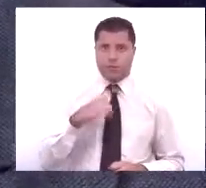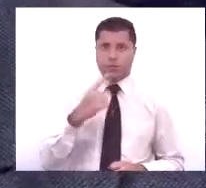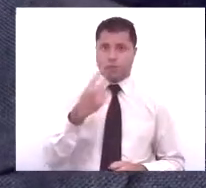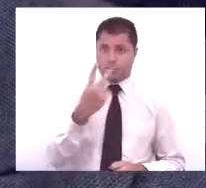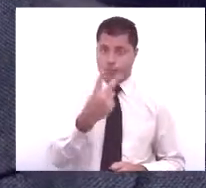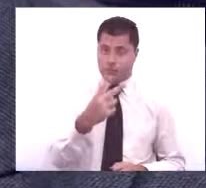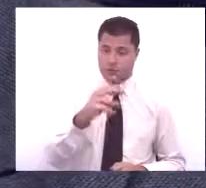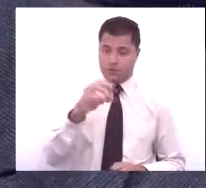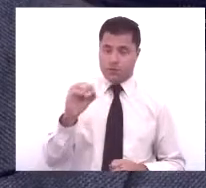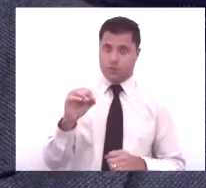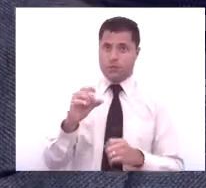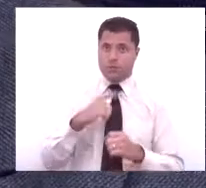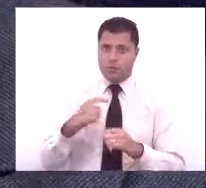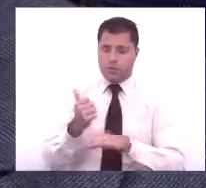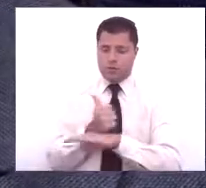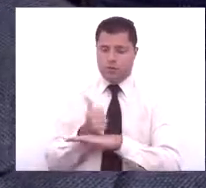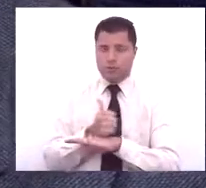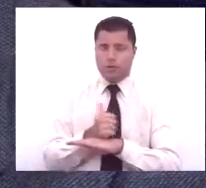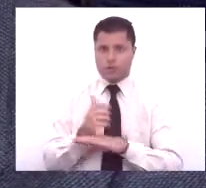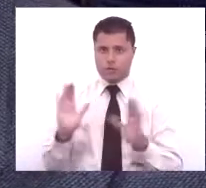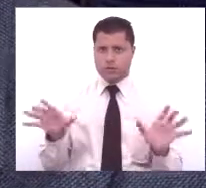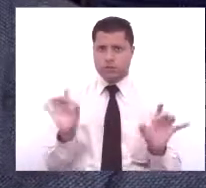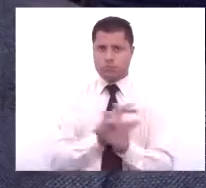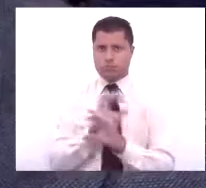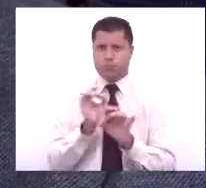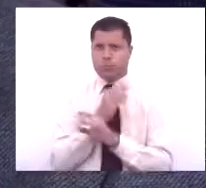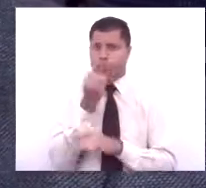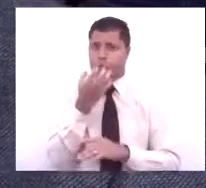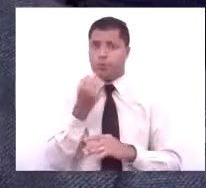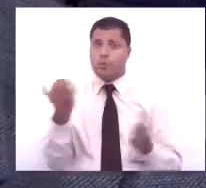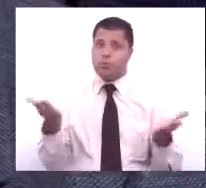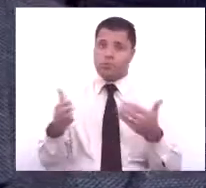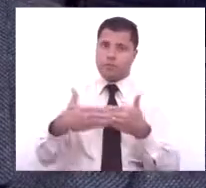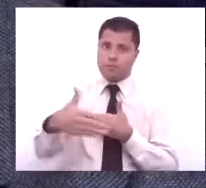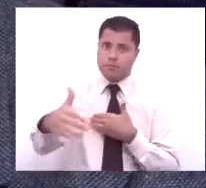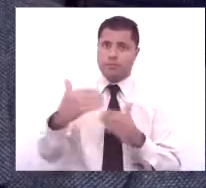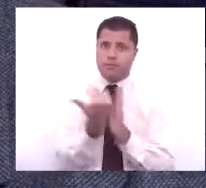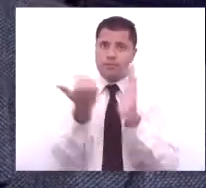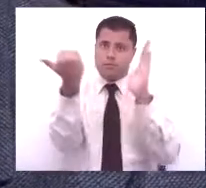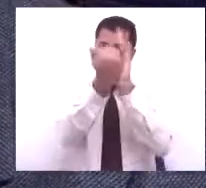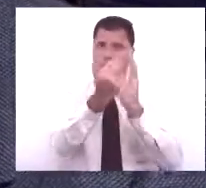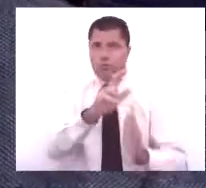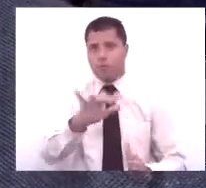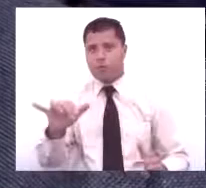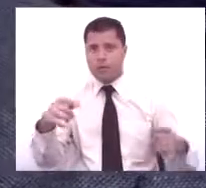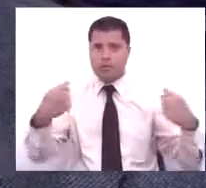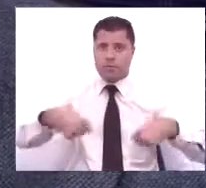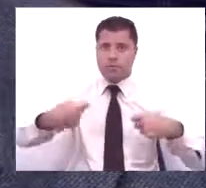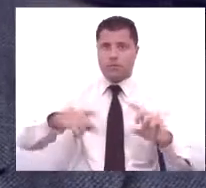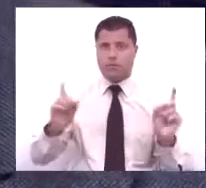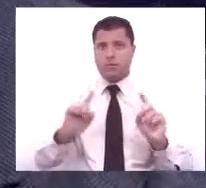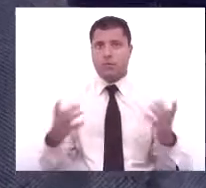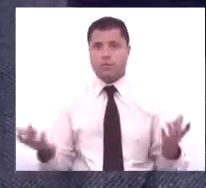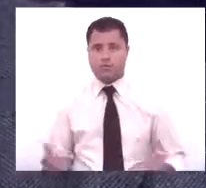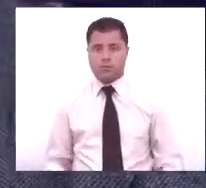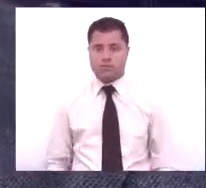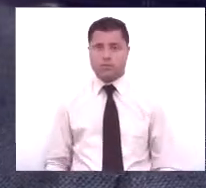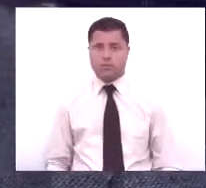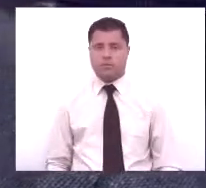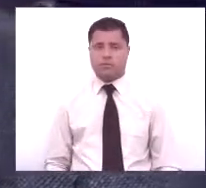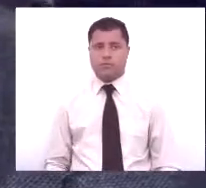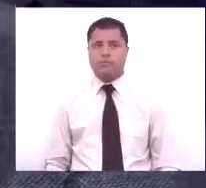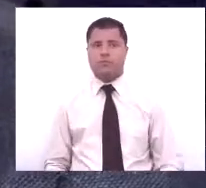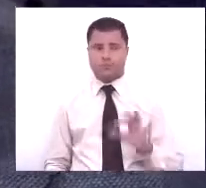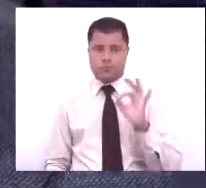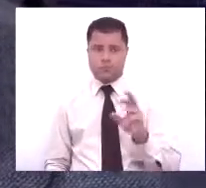rede. O senhor acredita que agora sim é suficiente ou posteriormente será necessário aumentar ainda mais um pouco esse valor? Sim, com o